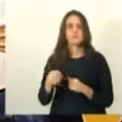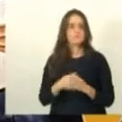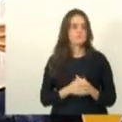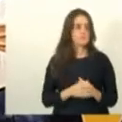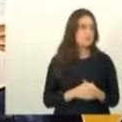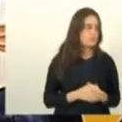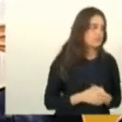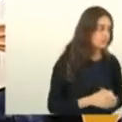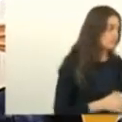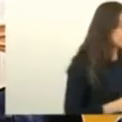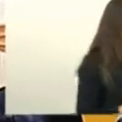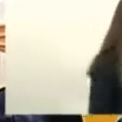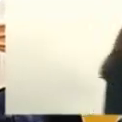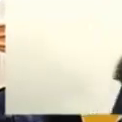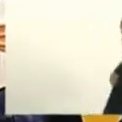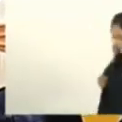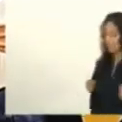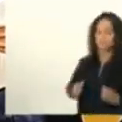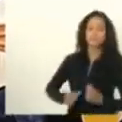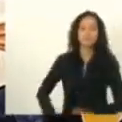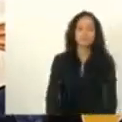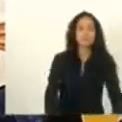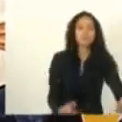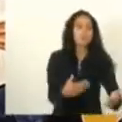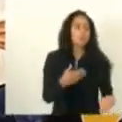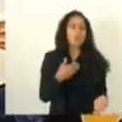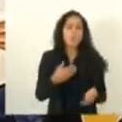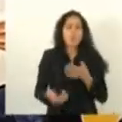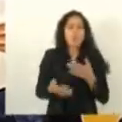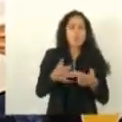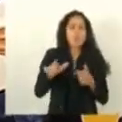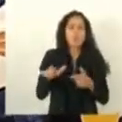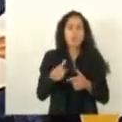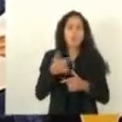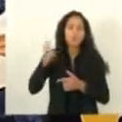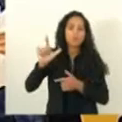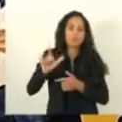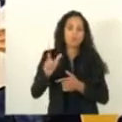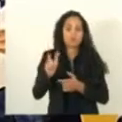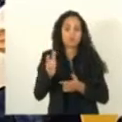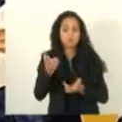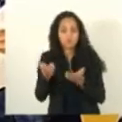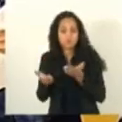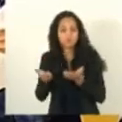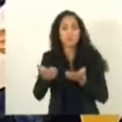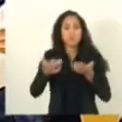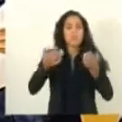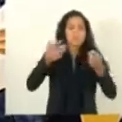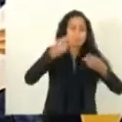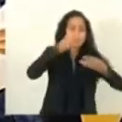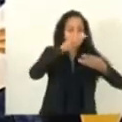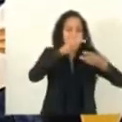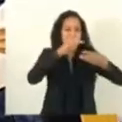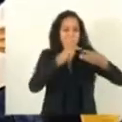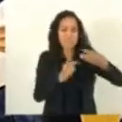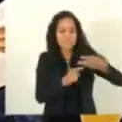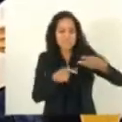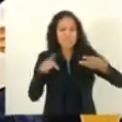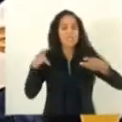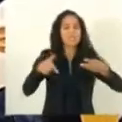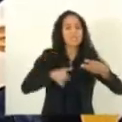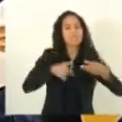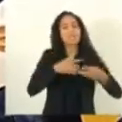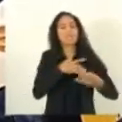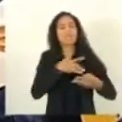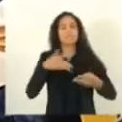sentença condenatória e, em qualquer situação, separado dos demais presos. 3. Prioridade no serviço de transporte, saúde